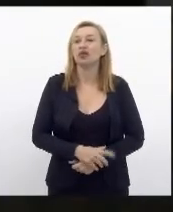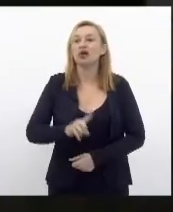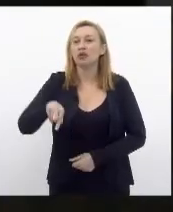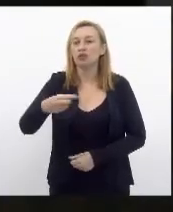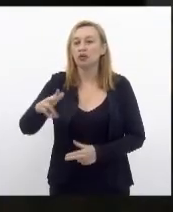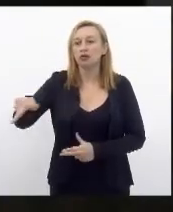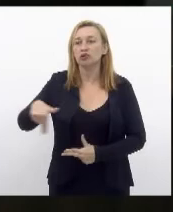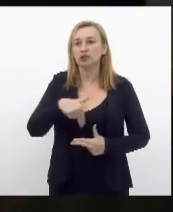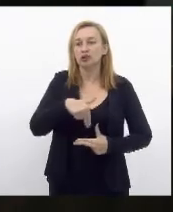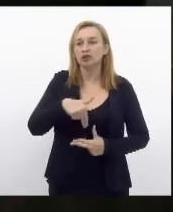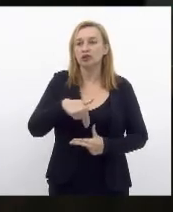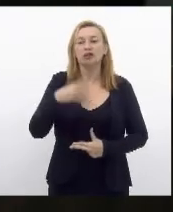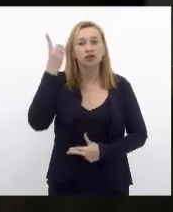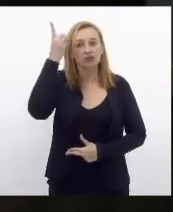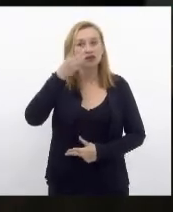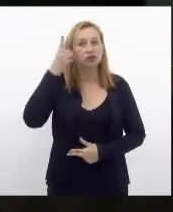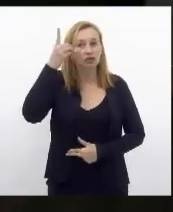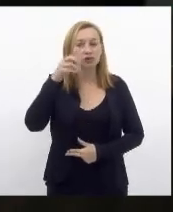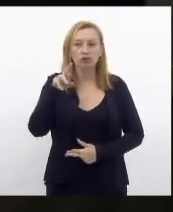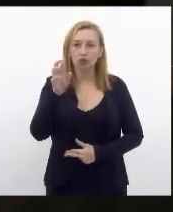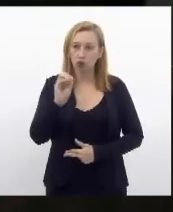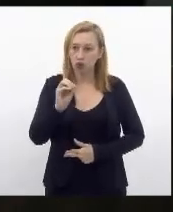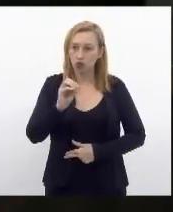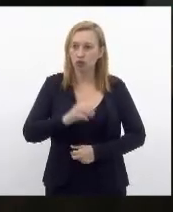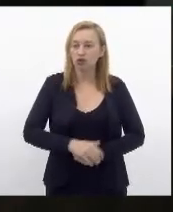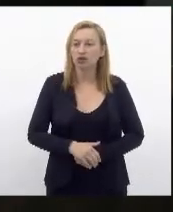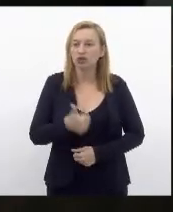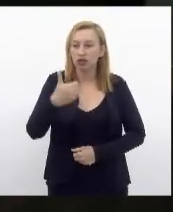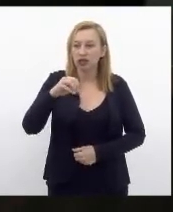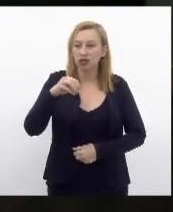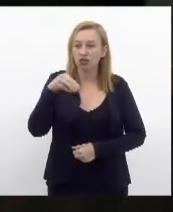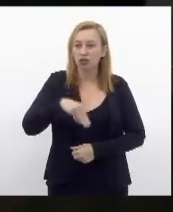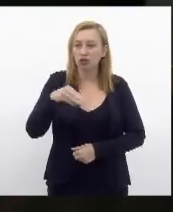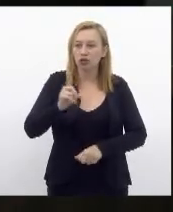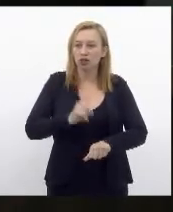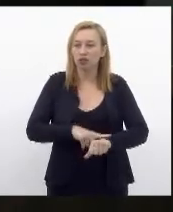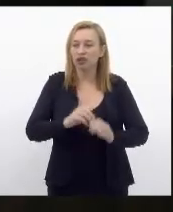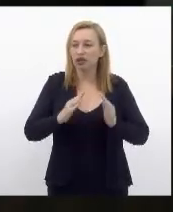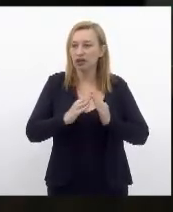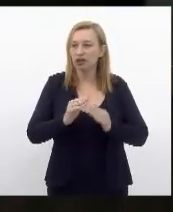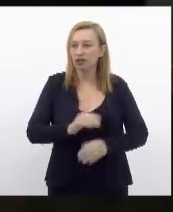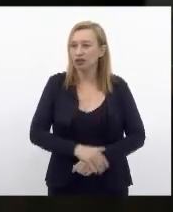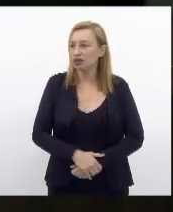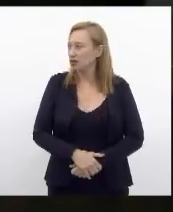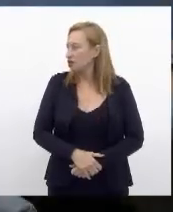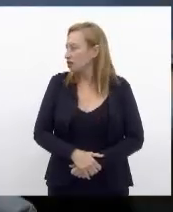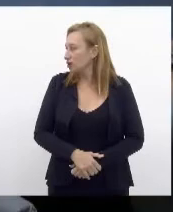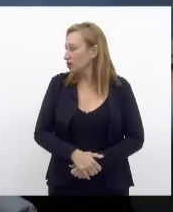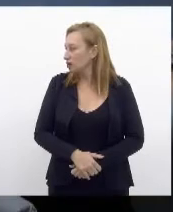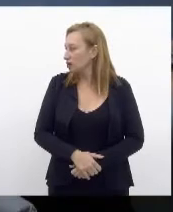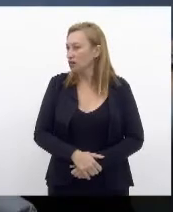Próximo orador inscrito é o nobre deputado Bruno Dallari. Vossa Excelência dispõe de 10 minutos no tempo regimental.